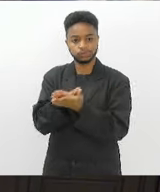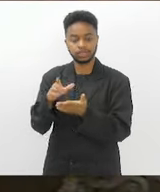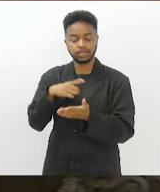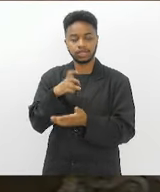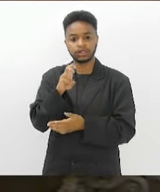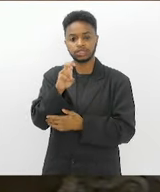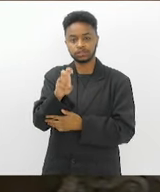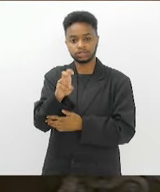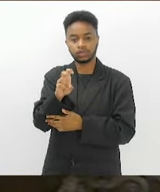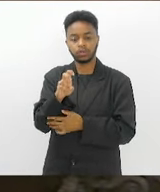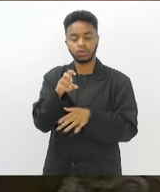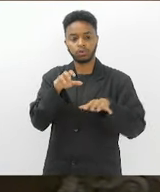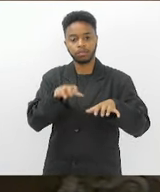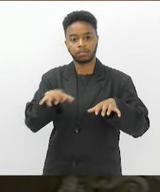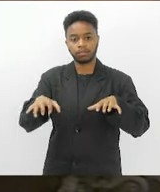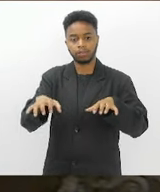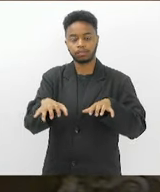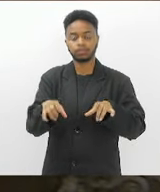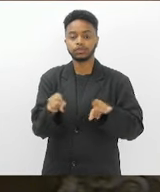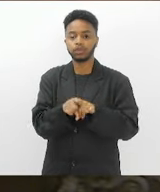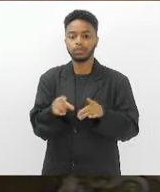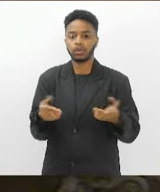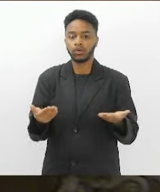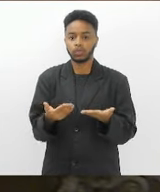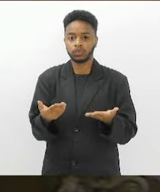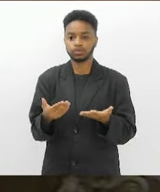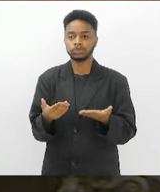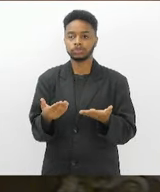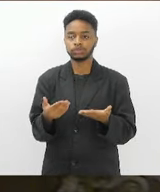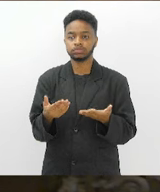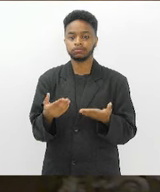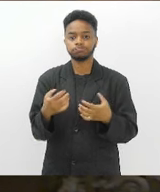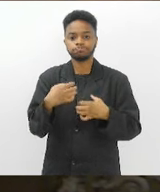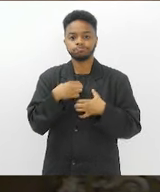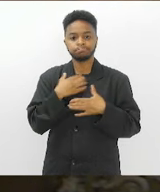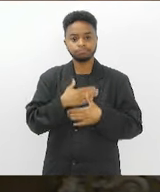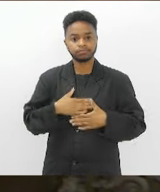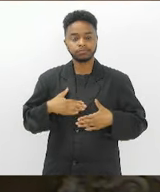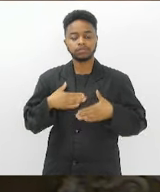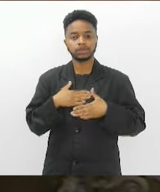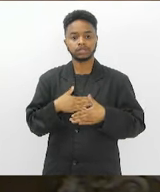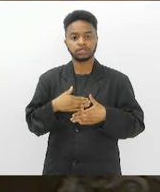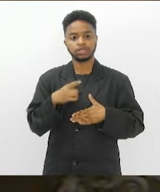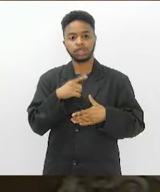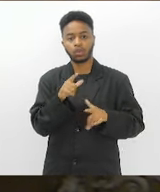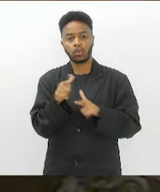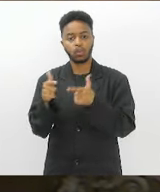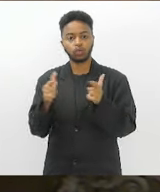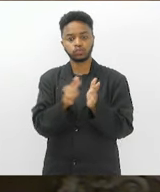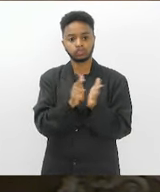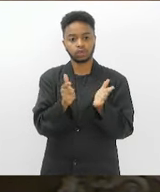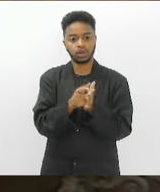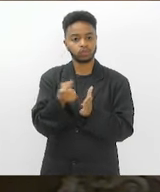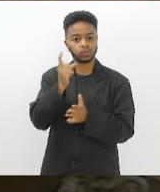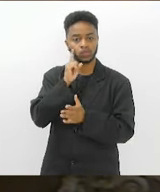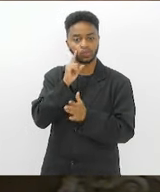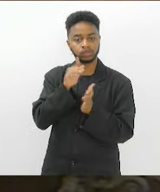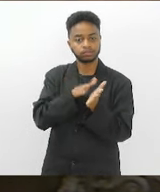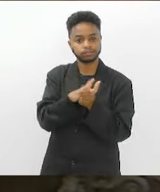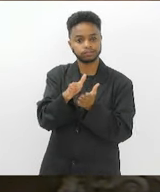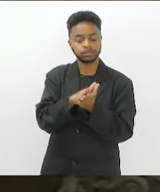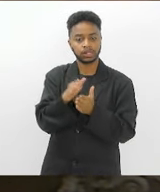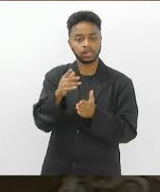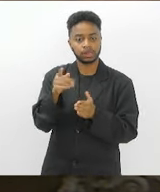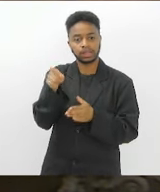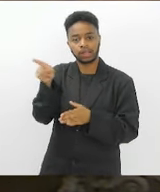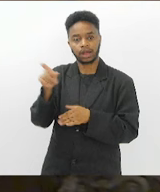grandes rotativas, e hoje temos o prazer de rodar outros jornais diários da capital federal.